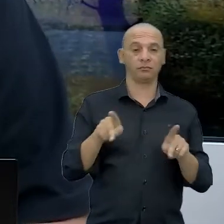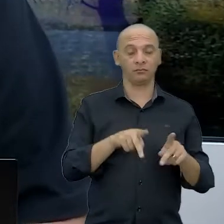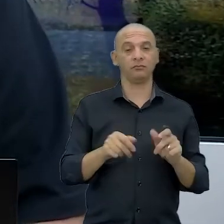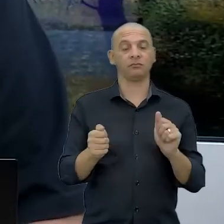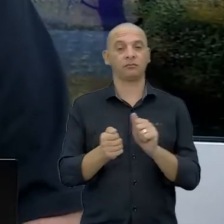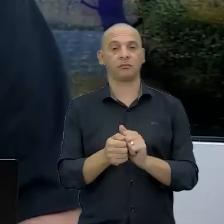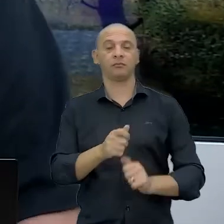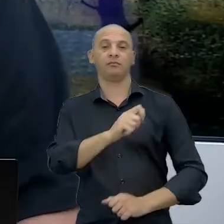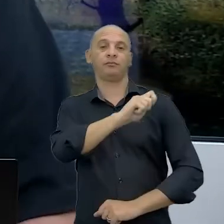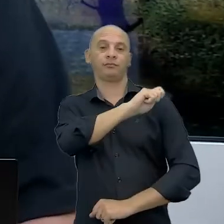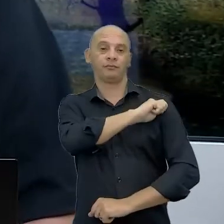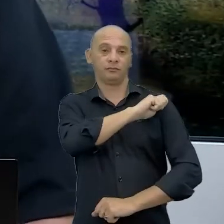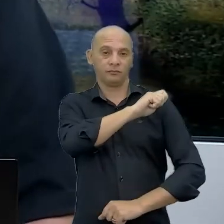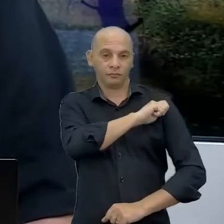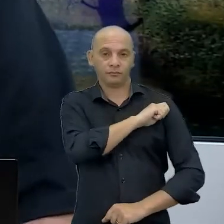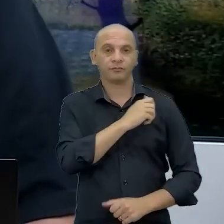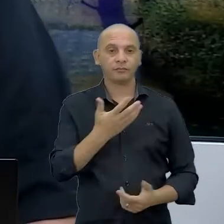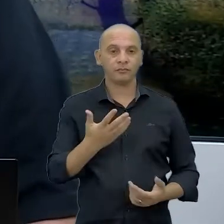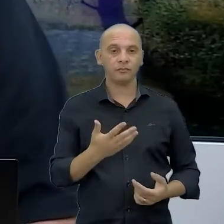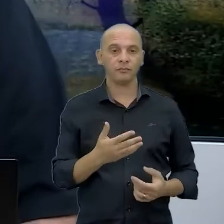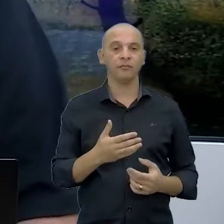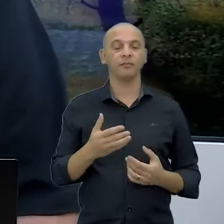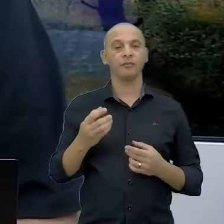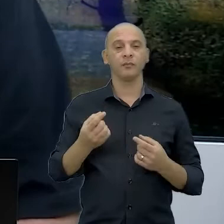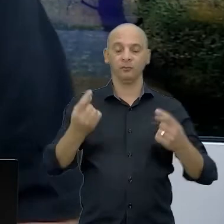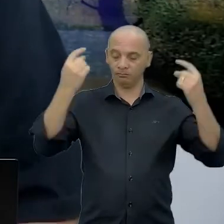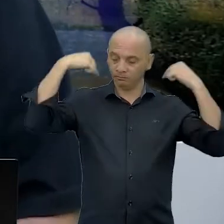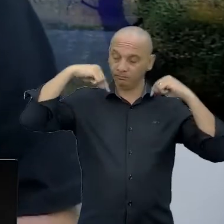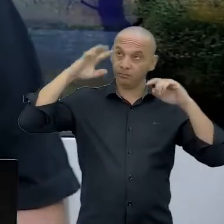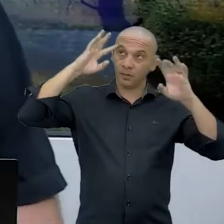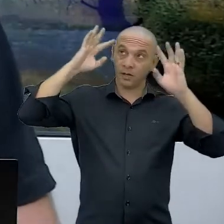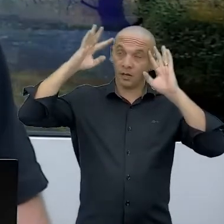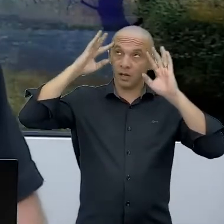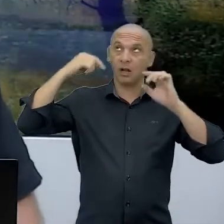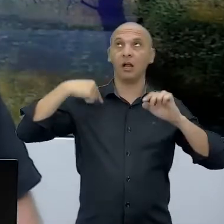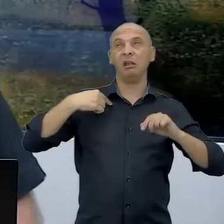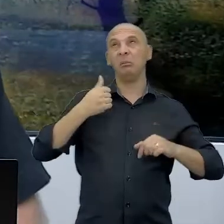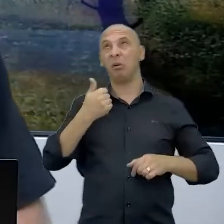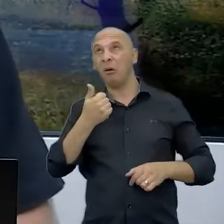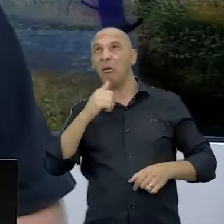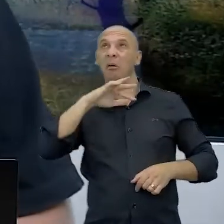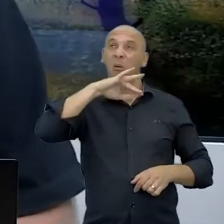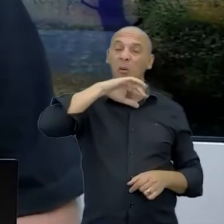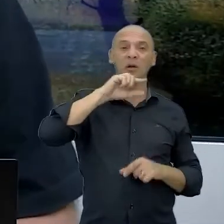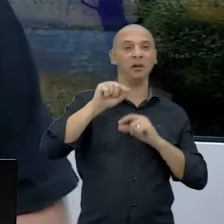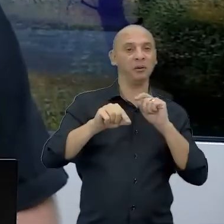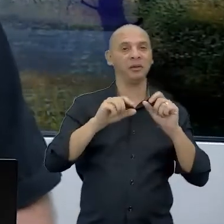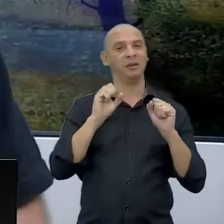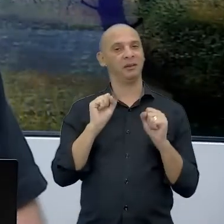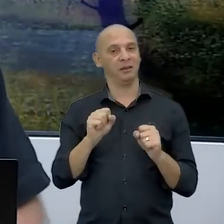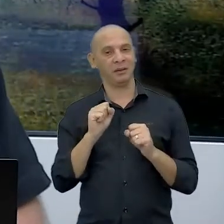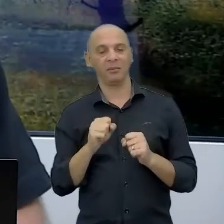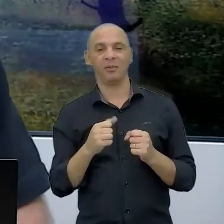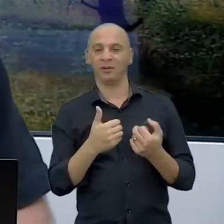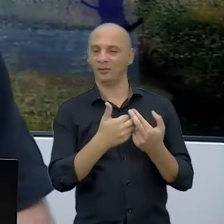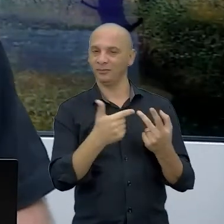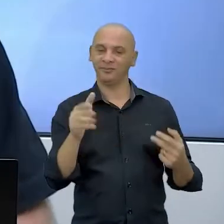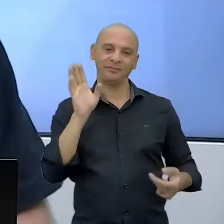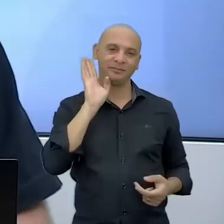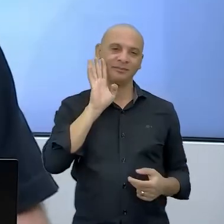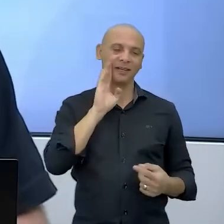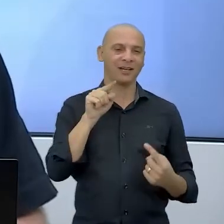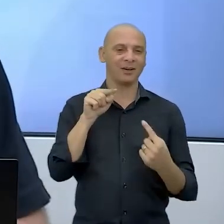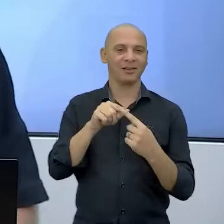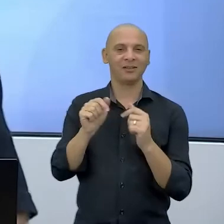seus alunos, né, como até uma autoavaliação, né? E aí vocês podem, né, utilizar, né, de uma forma aí legal,